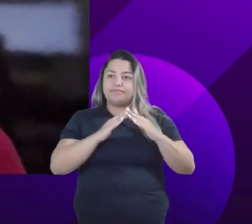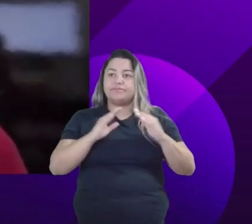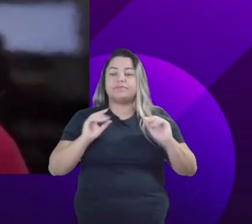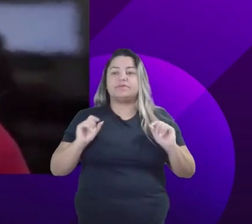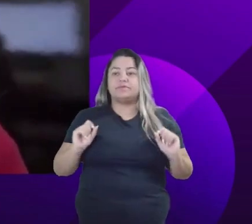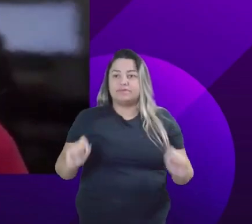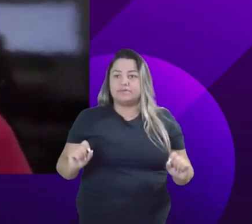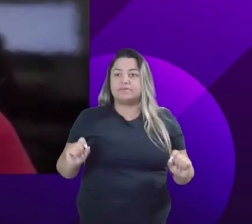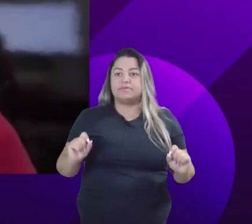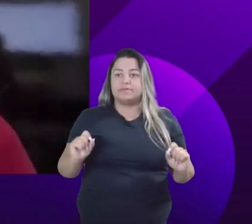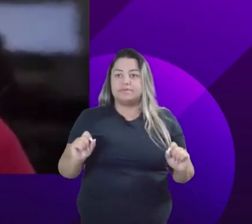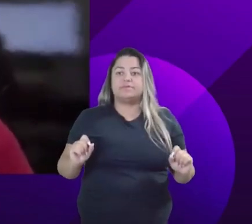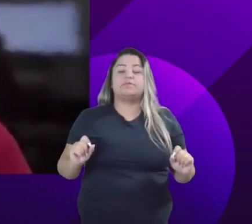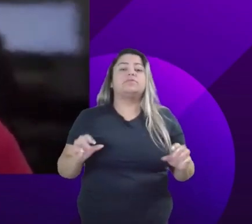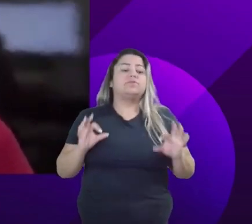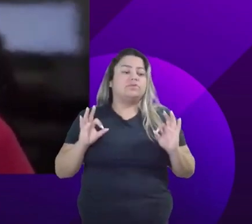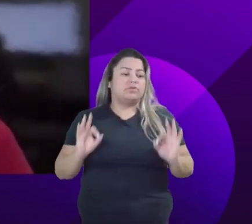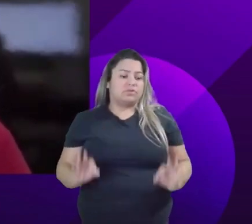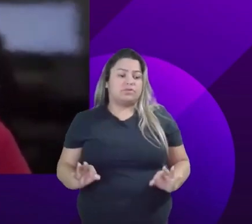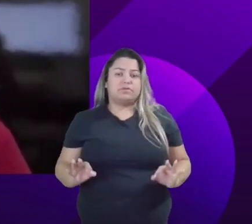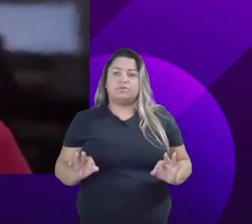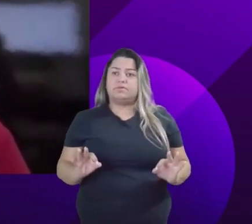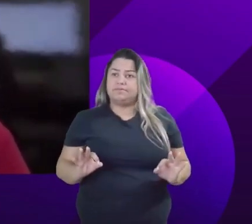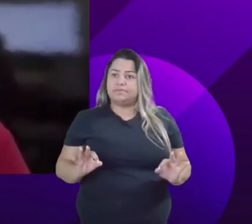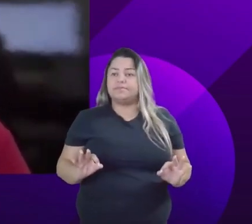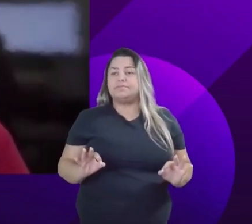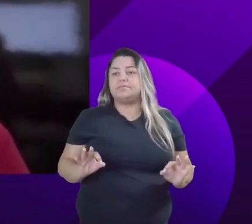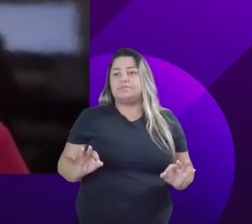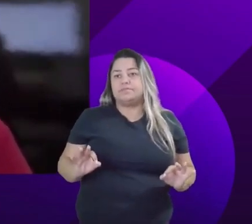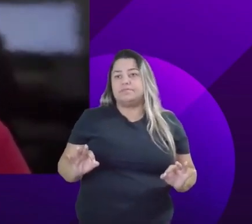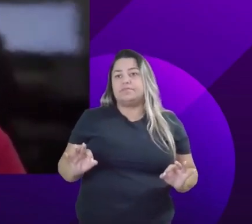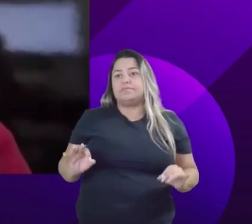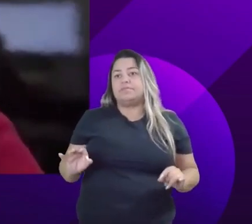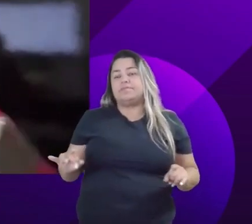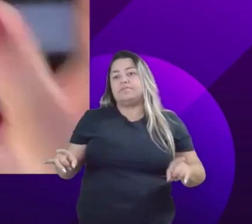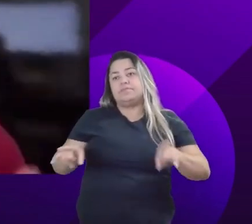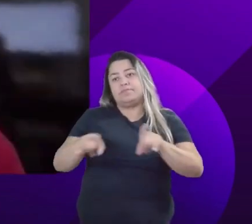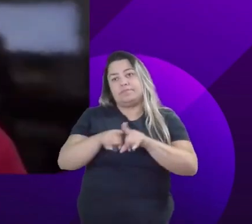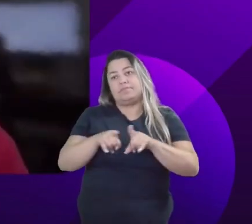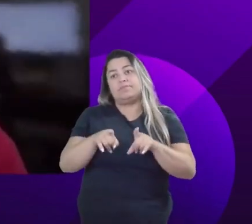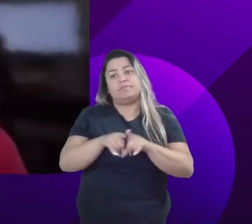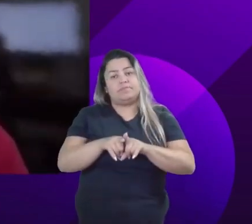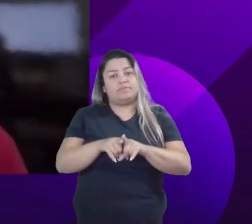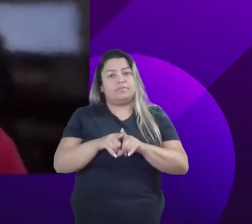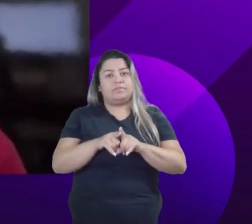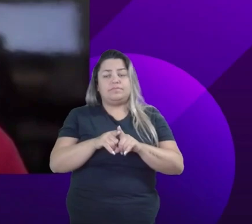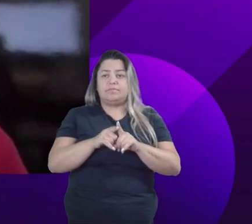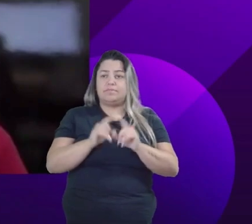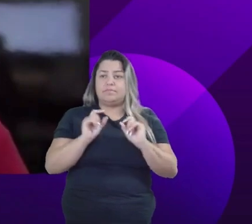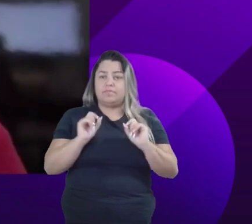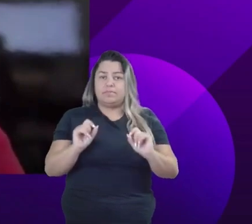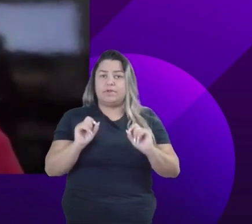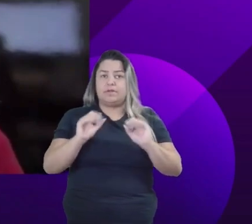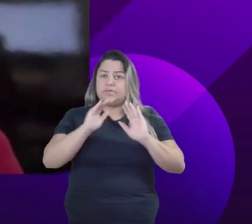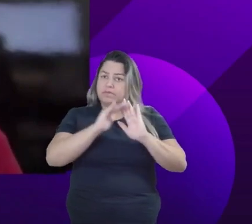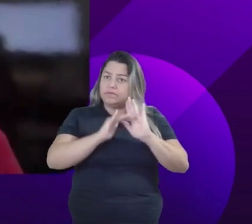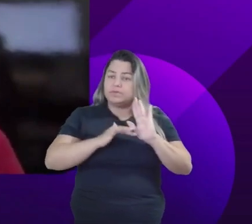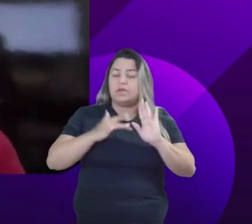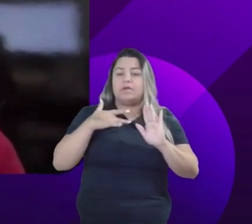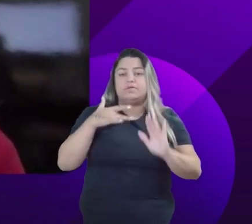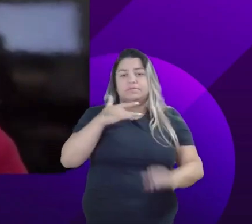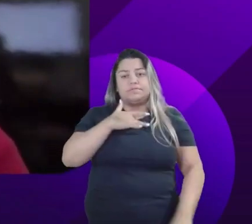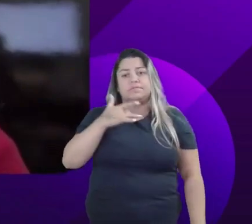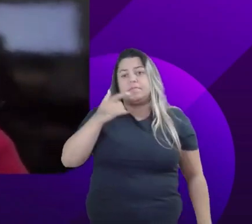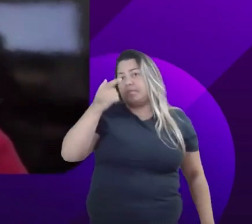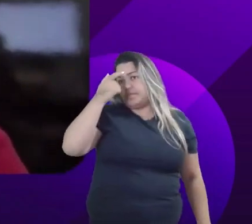questão também de dignidade, né, e também também de questões de saúde mental. As pessoas